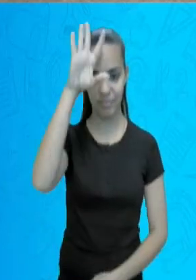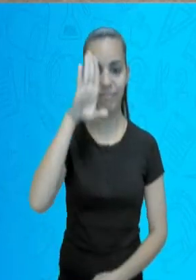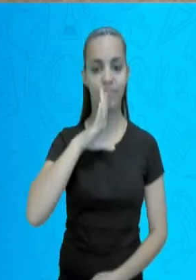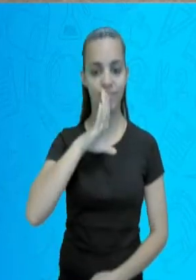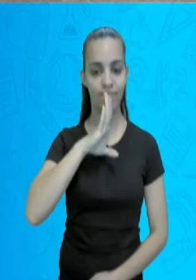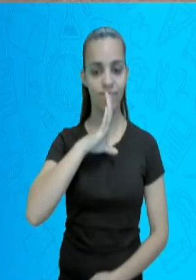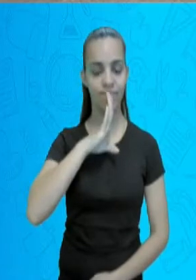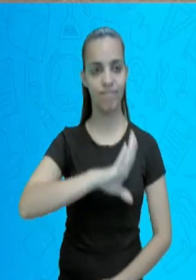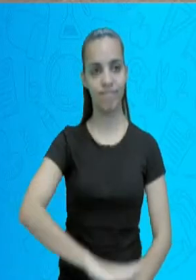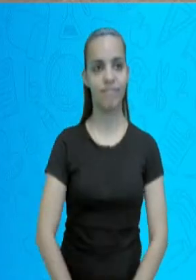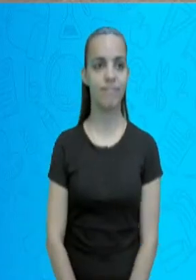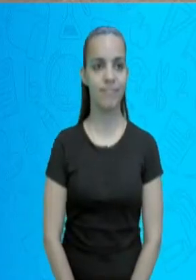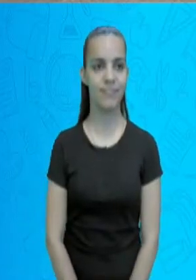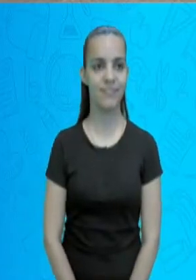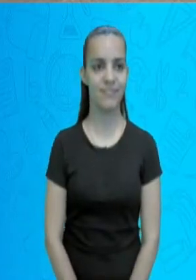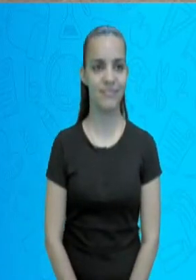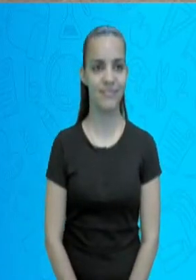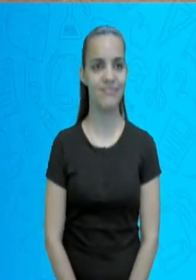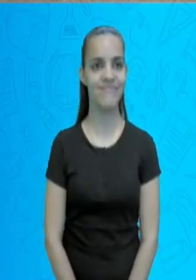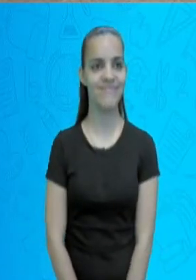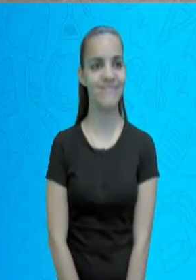esse continente.